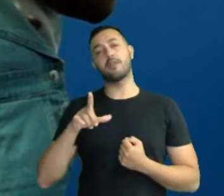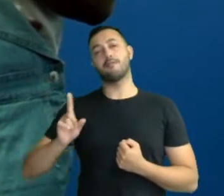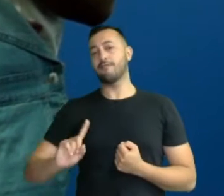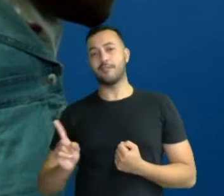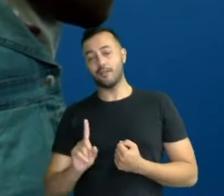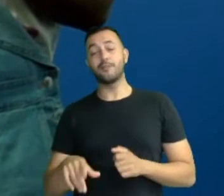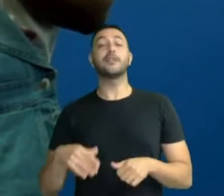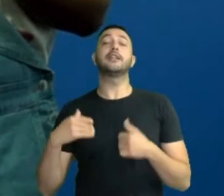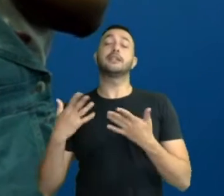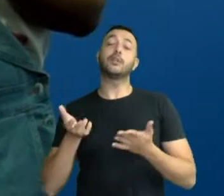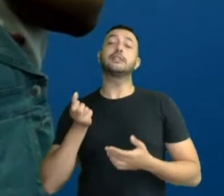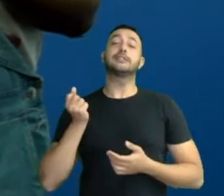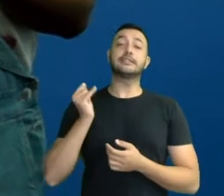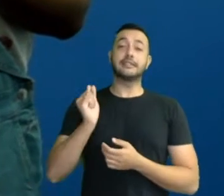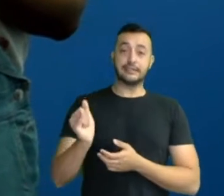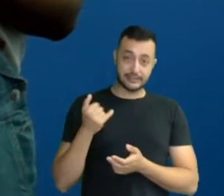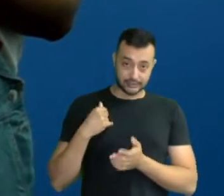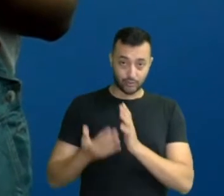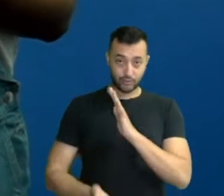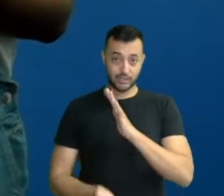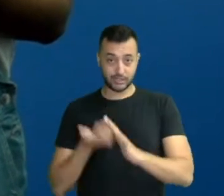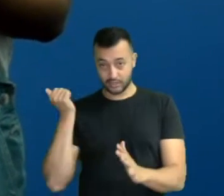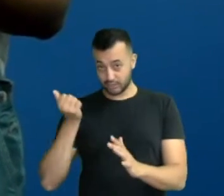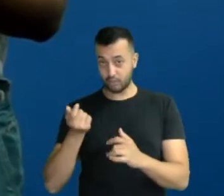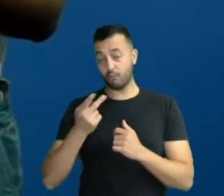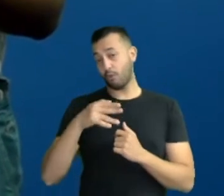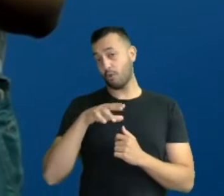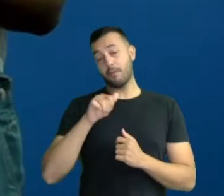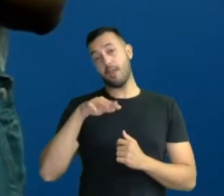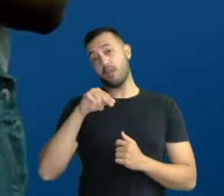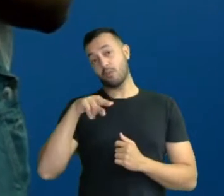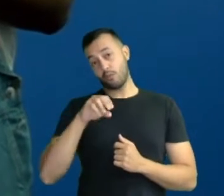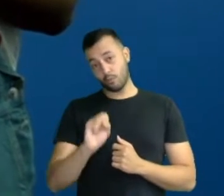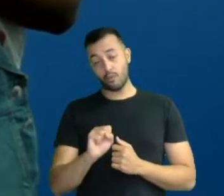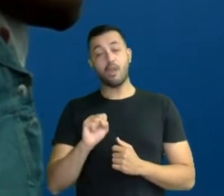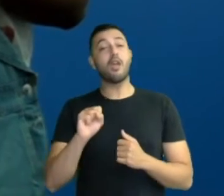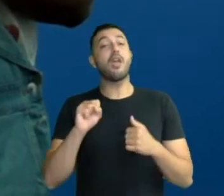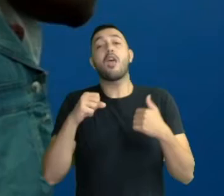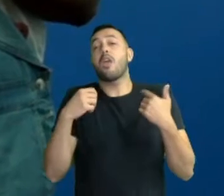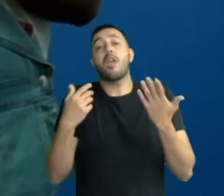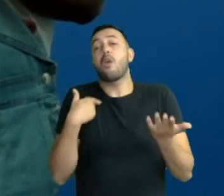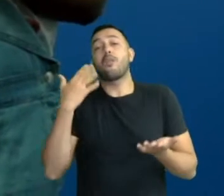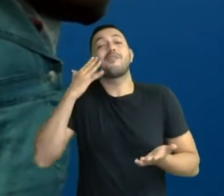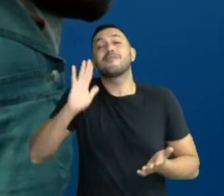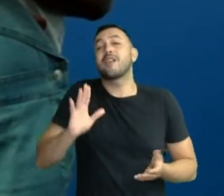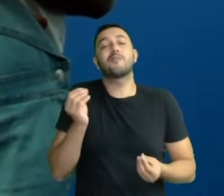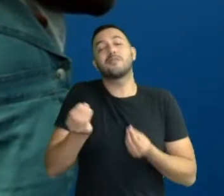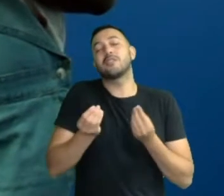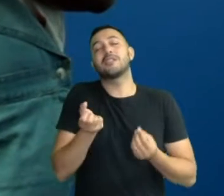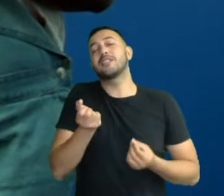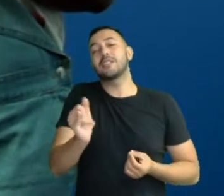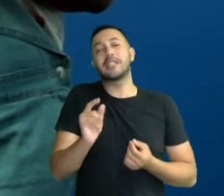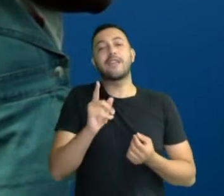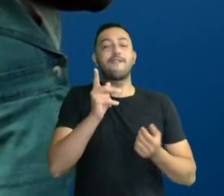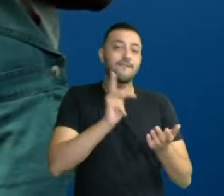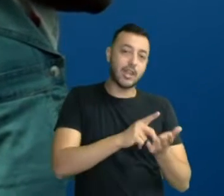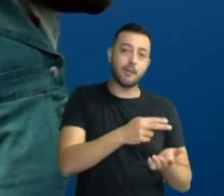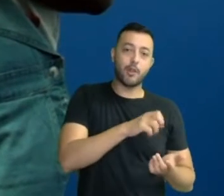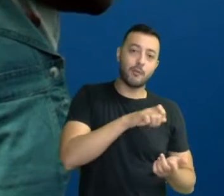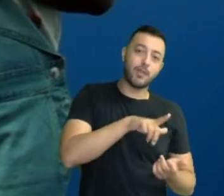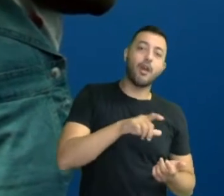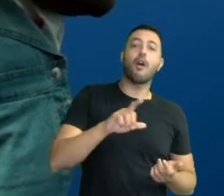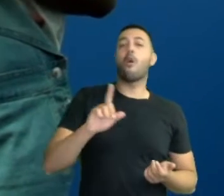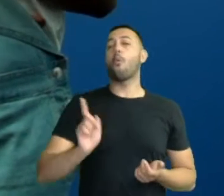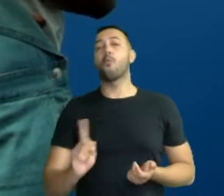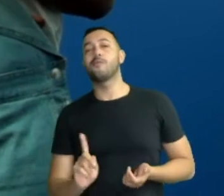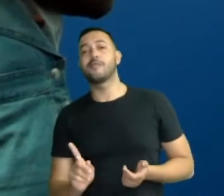pronominal. Então, se eu tiro o pronome átono, eu não vou saber se esse verbo é pronominal ou não,